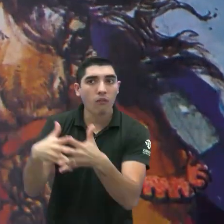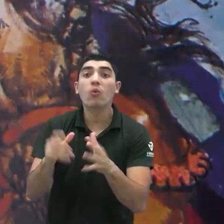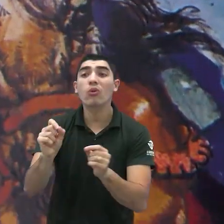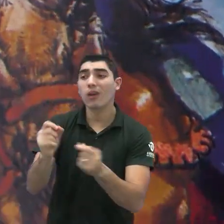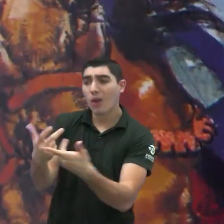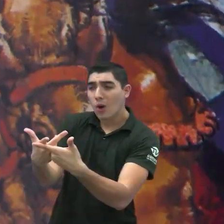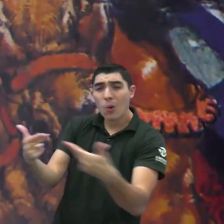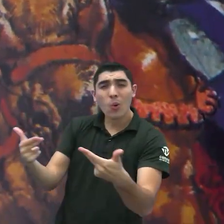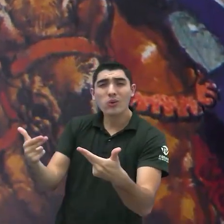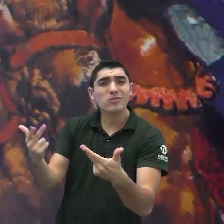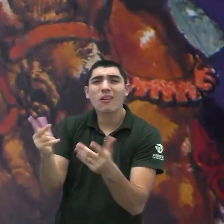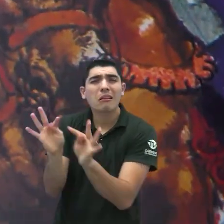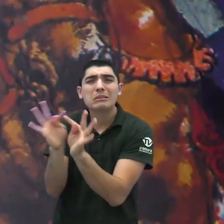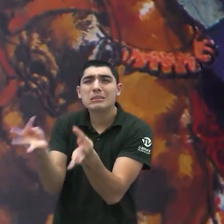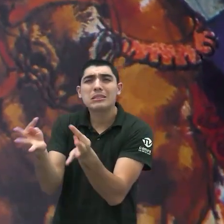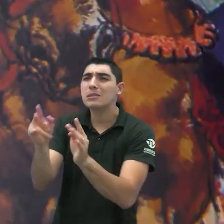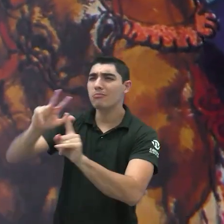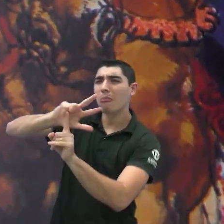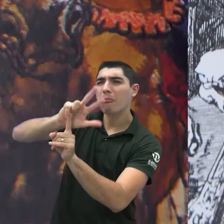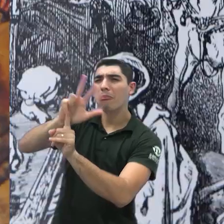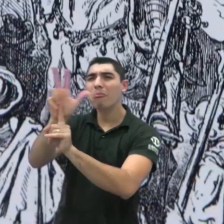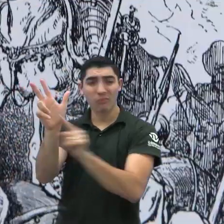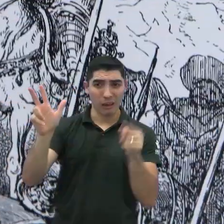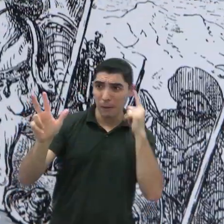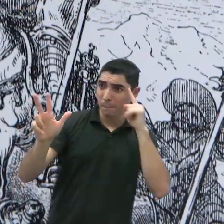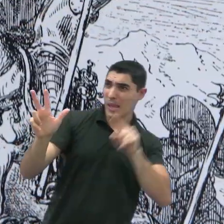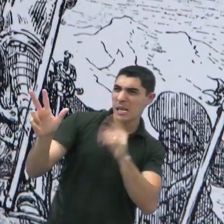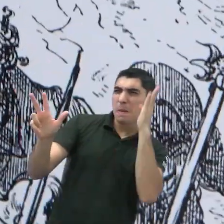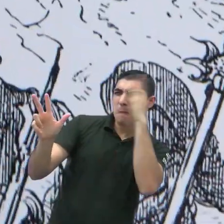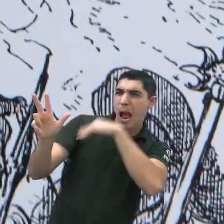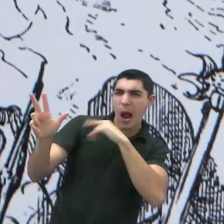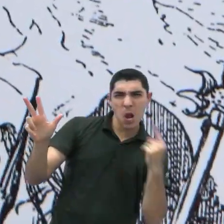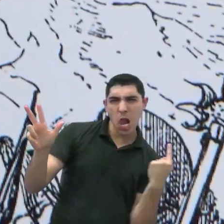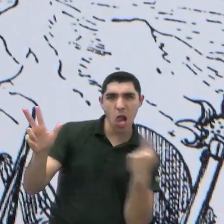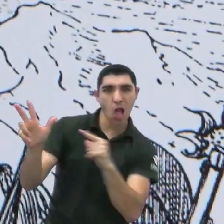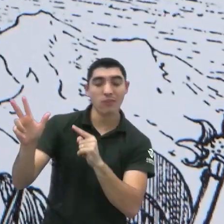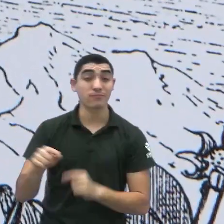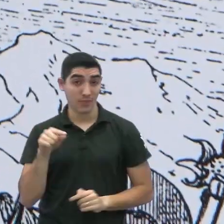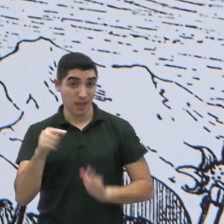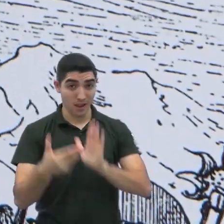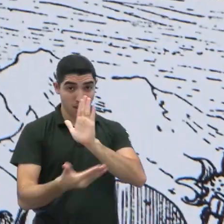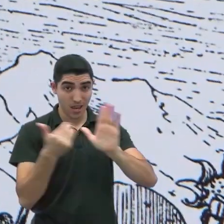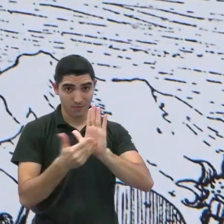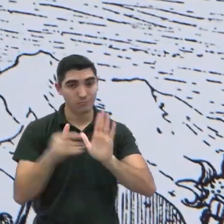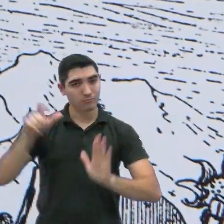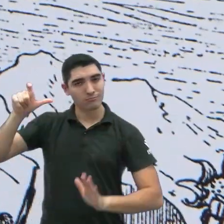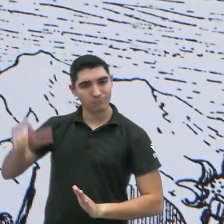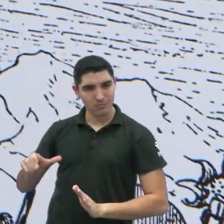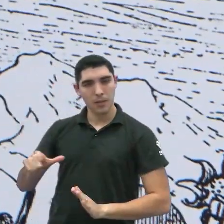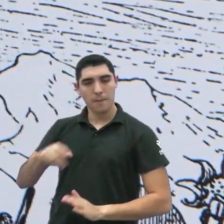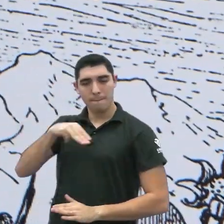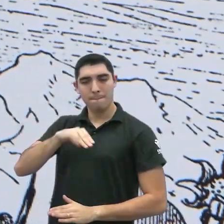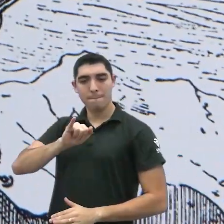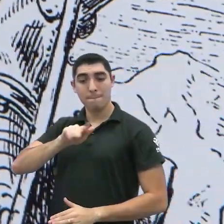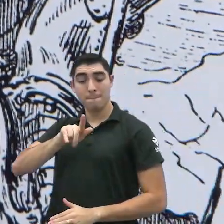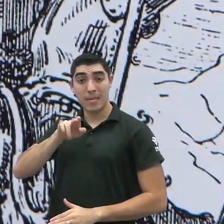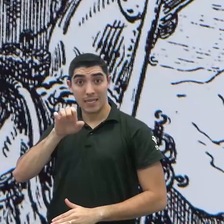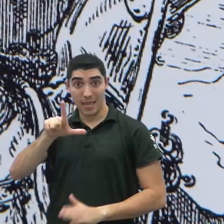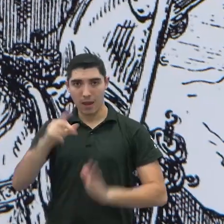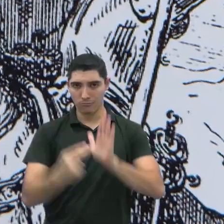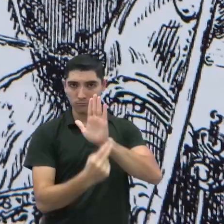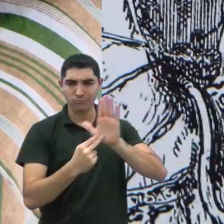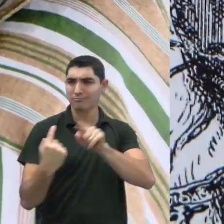só existem moinhos de vento e por aí vai. Essa obra do romancista castelhano Miguel de Cervantes foi publicada